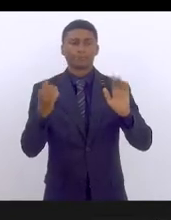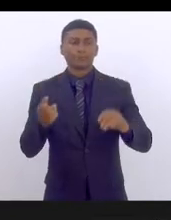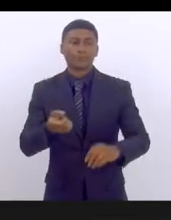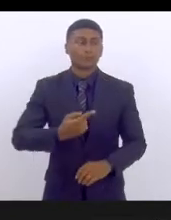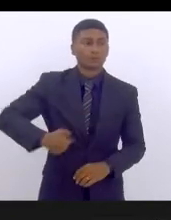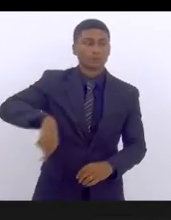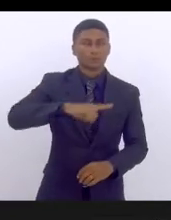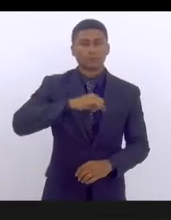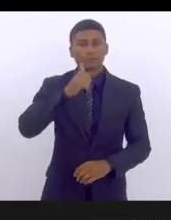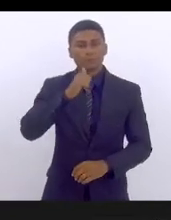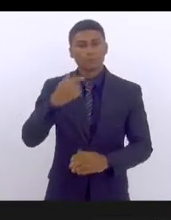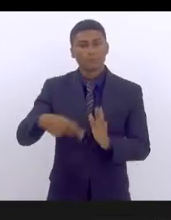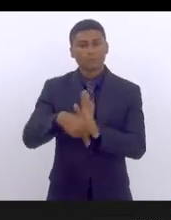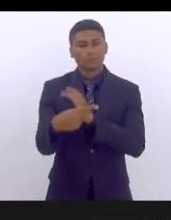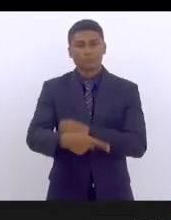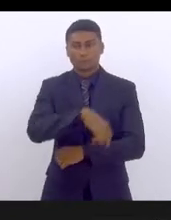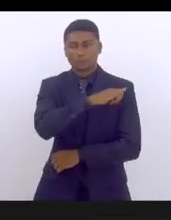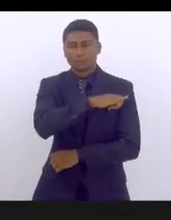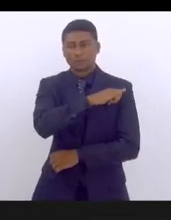Rio de Janeiro.